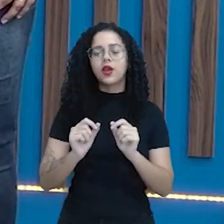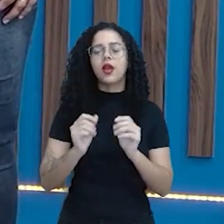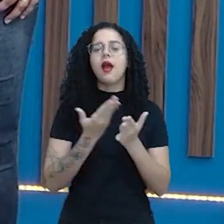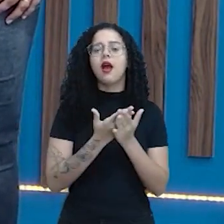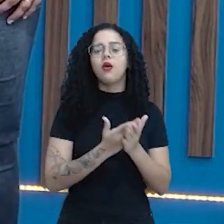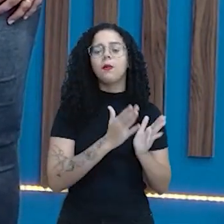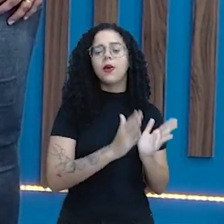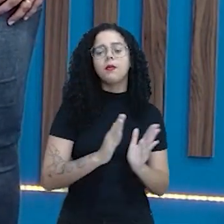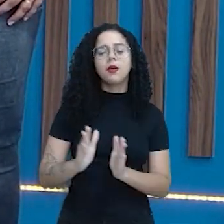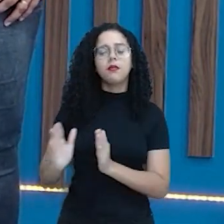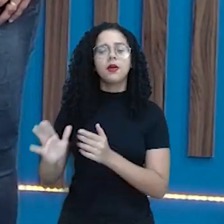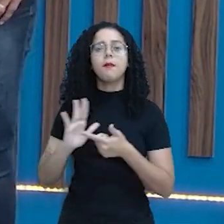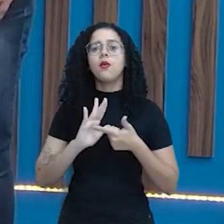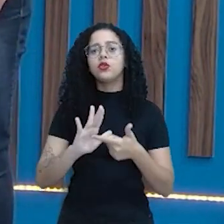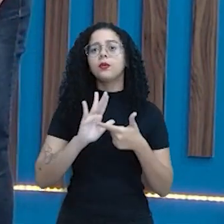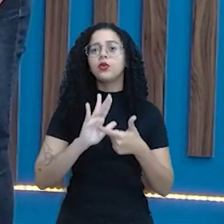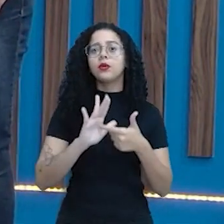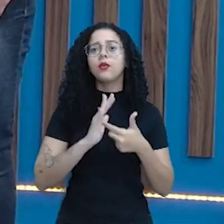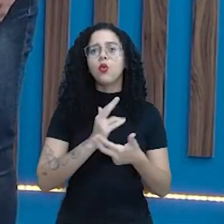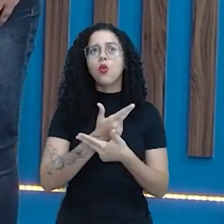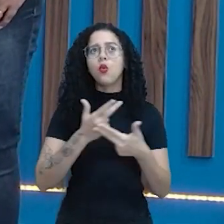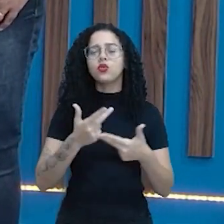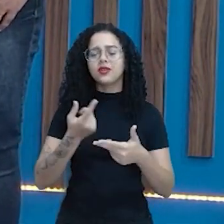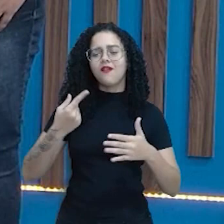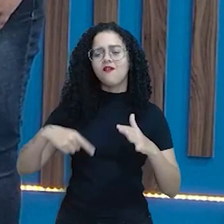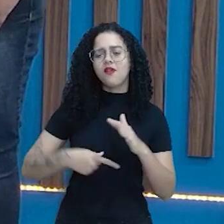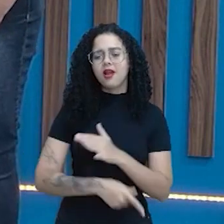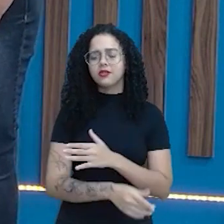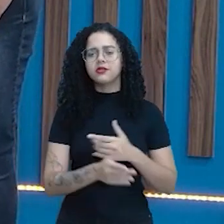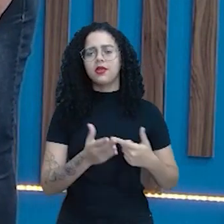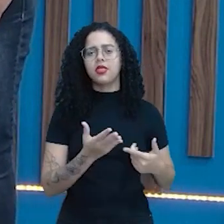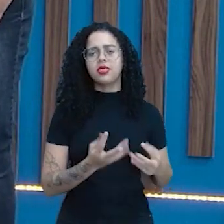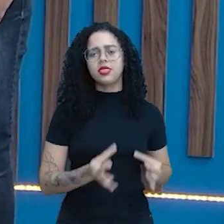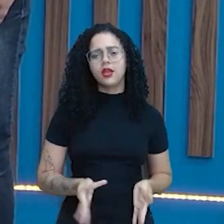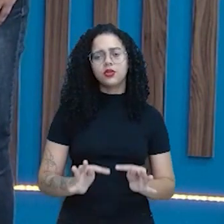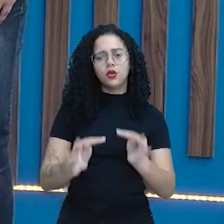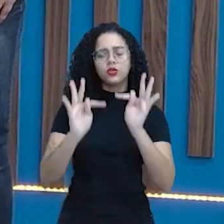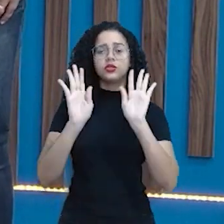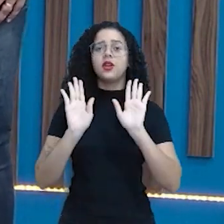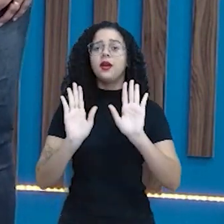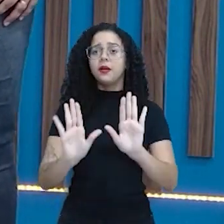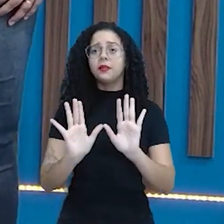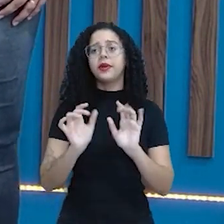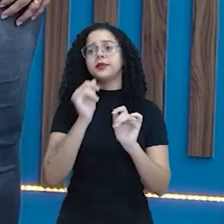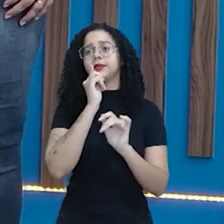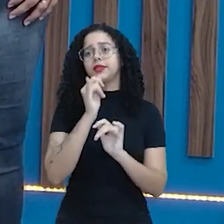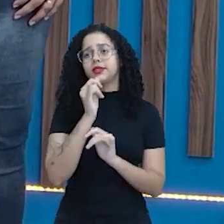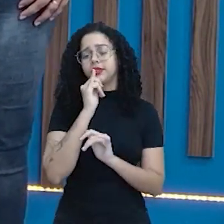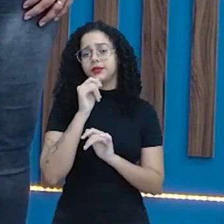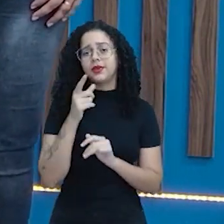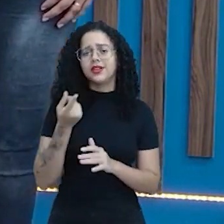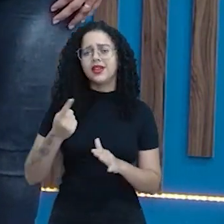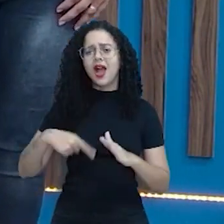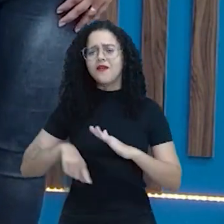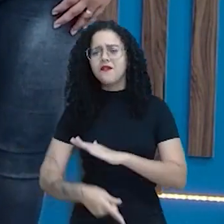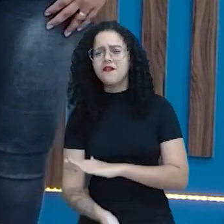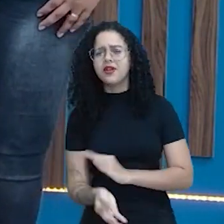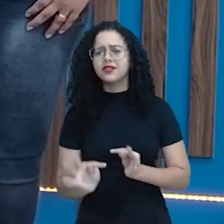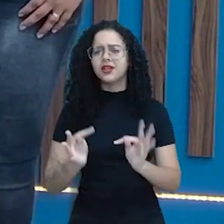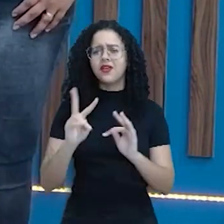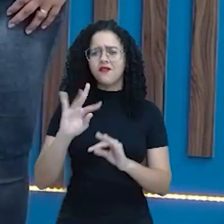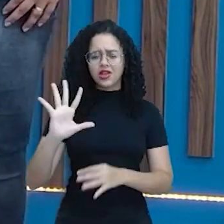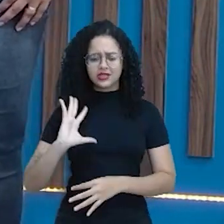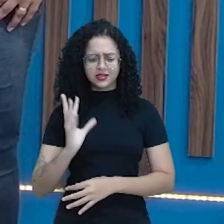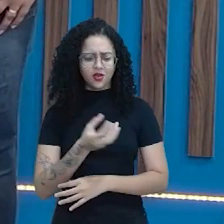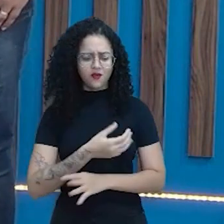está trazendo muita coisa de que os avanços da tecnologia, mas com aquela coisa que será que esses avanços de tecnologia vão salvar